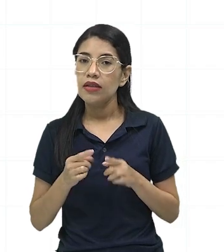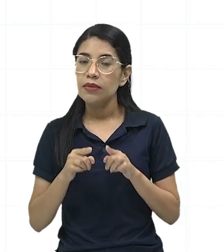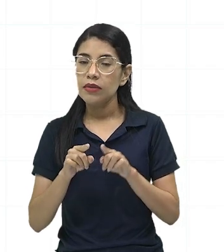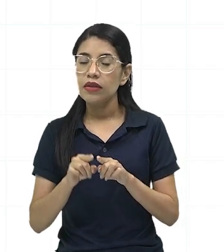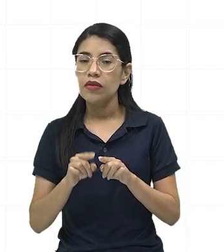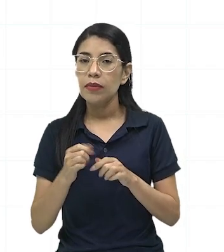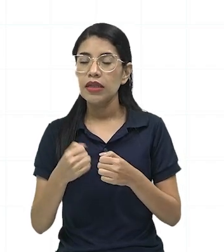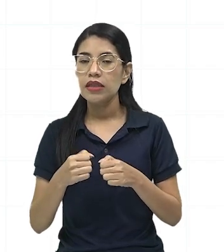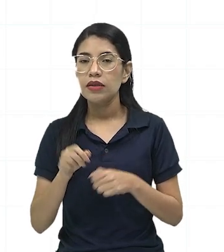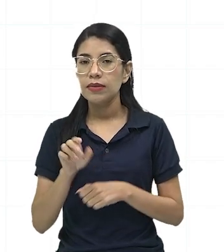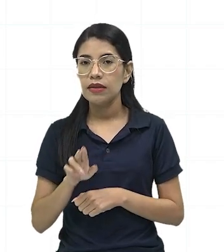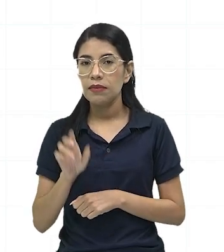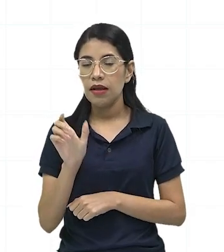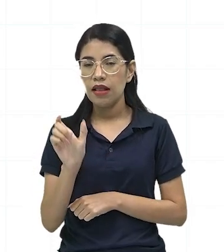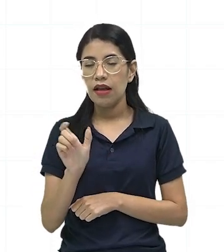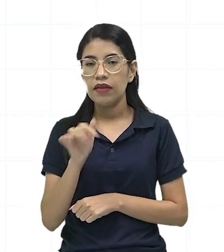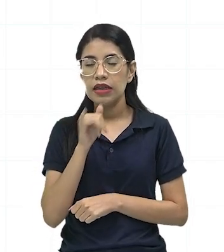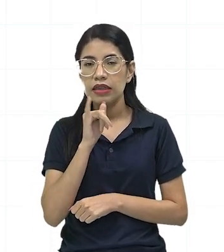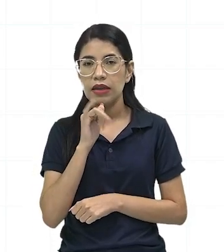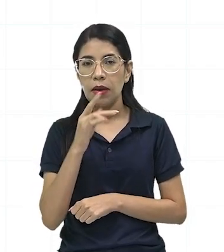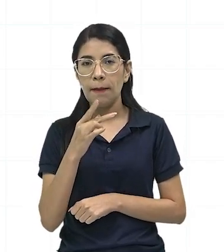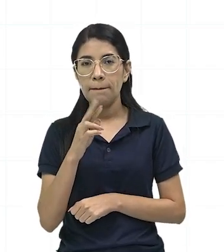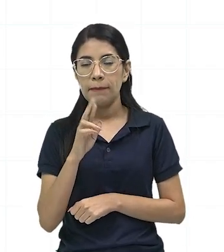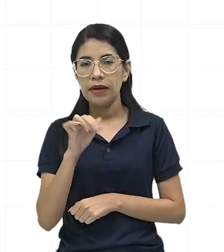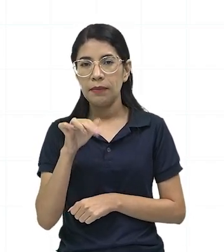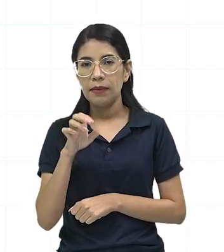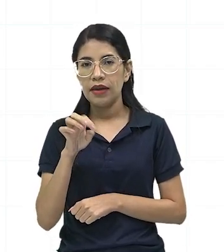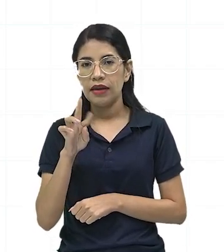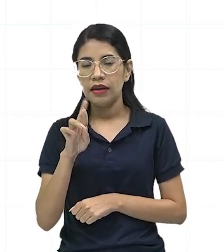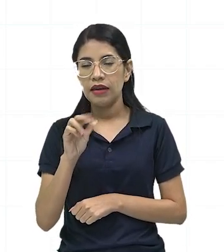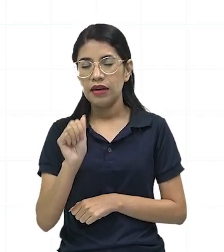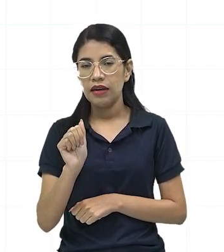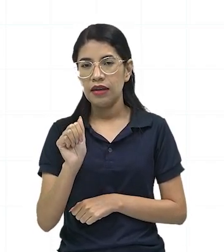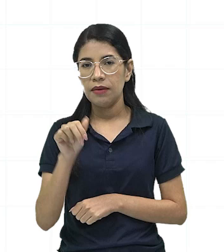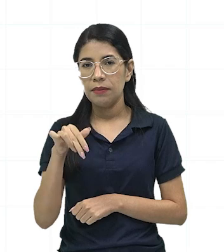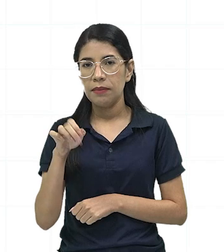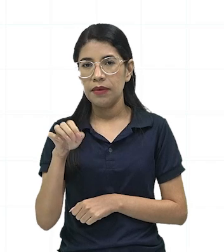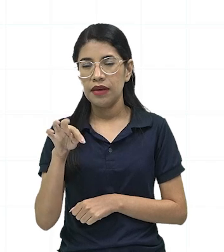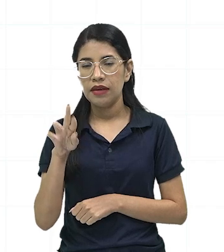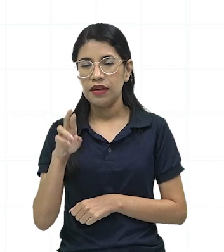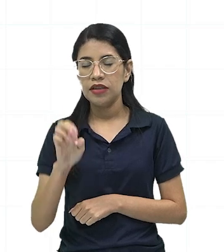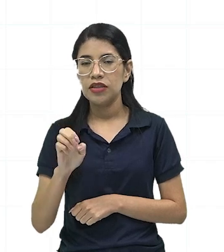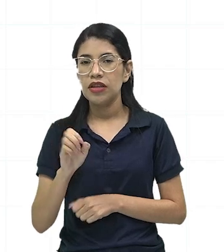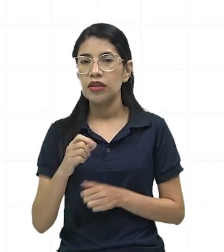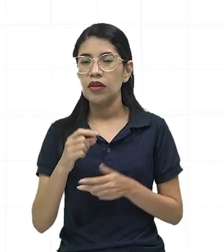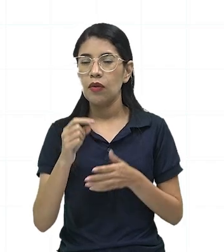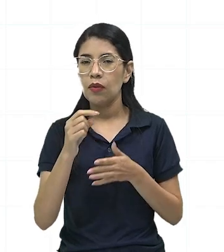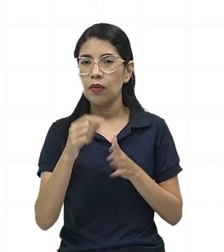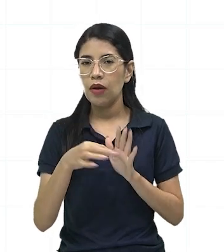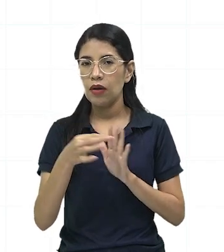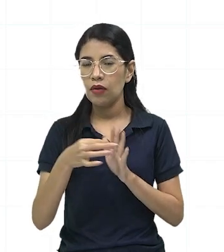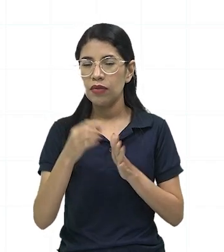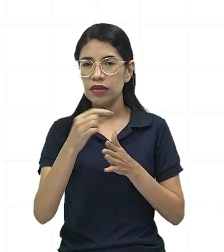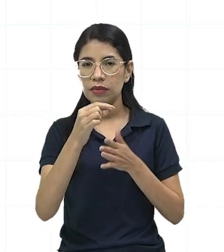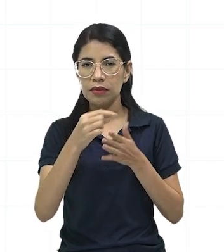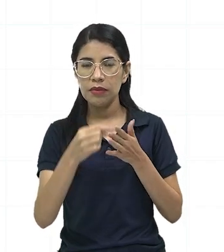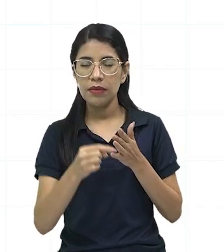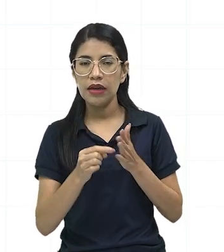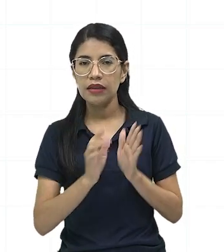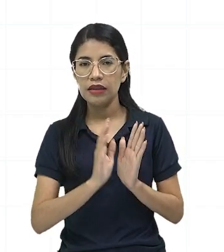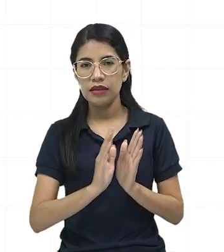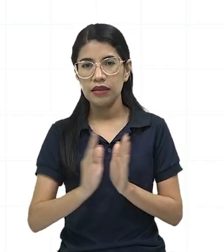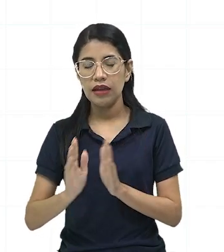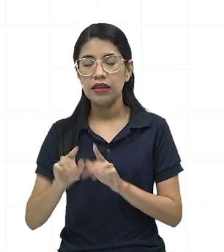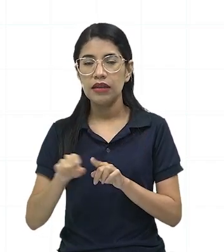essa transição, como um primeiramente, para mostrar que eu estou trabalhando o primeiro argumento que eu apresentei. Em seguida, lá no meu próximo parágrafo,